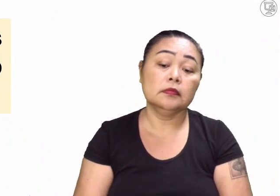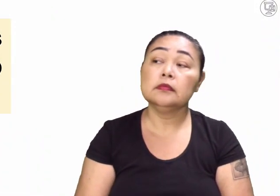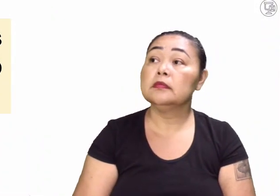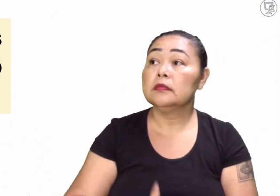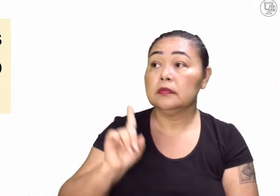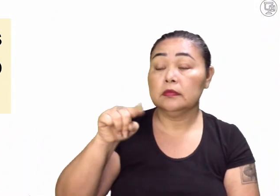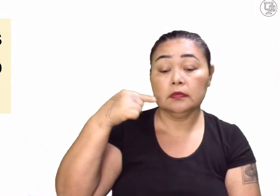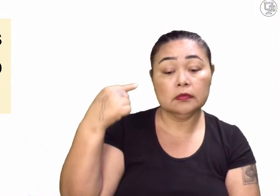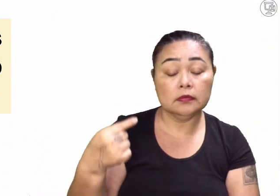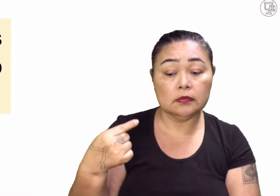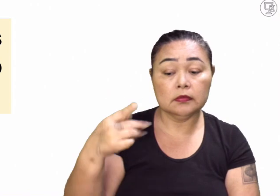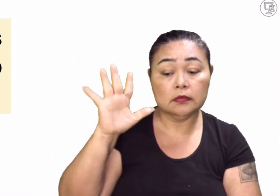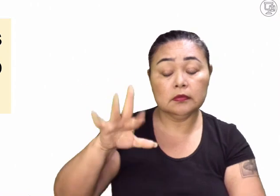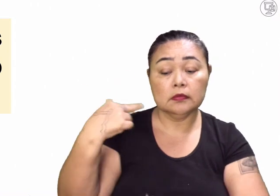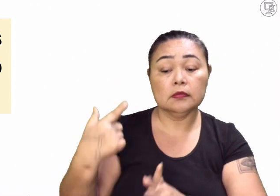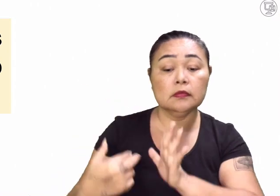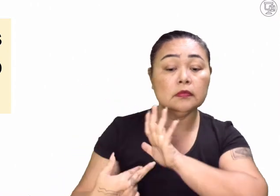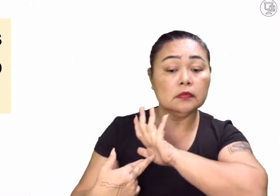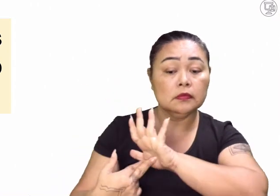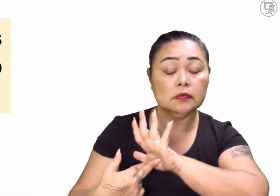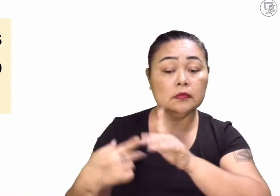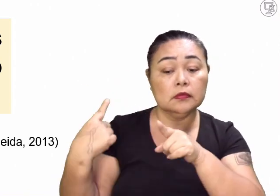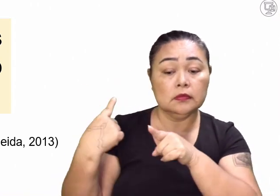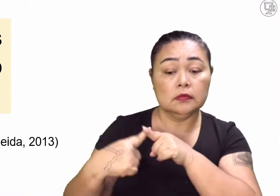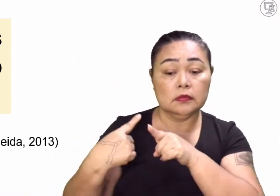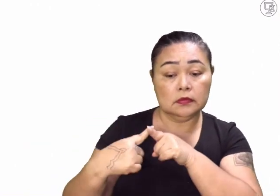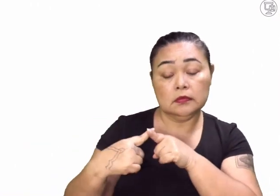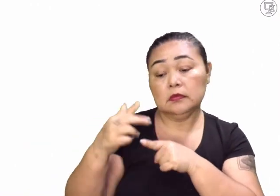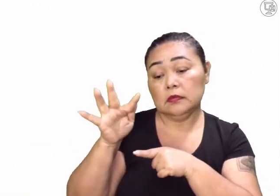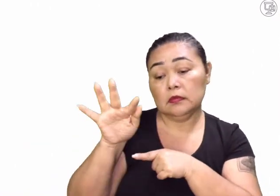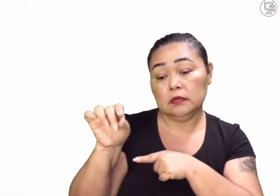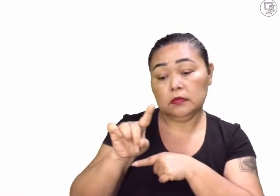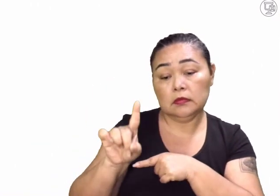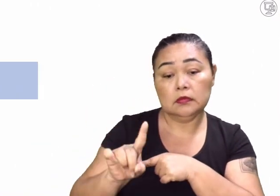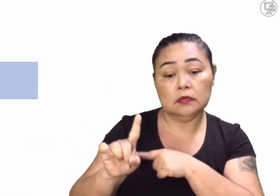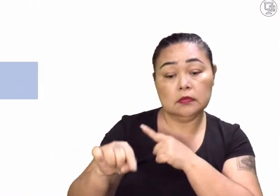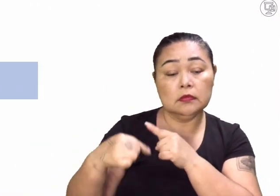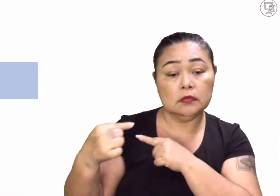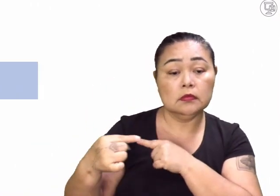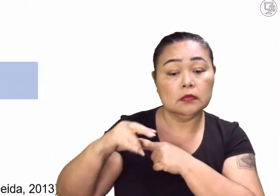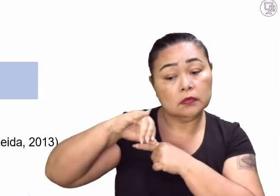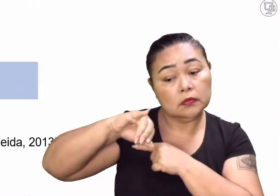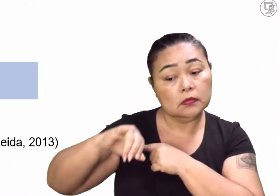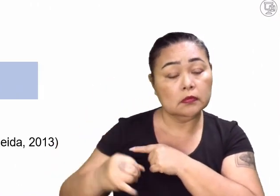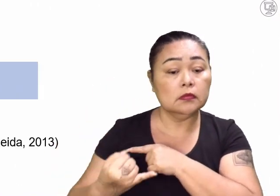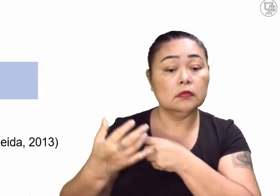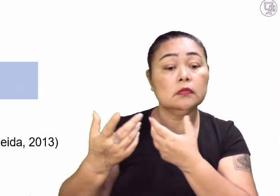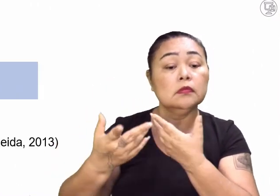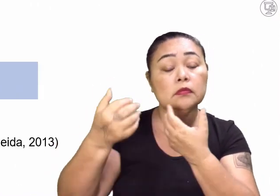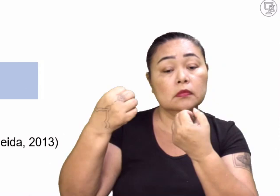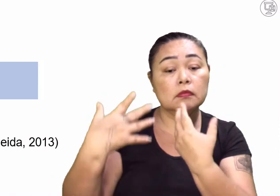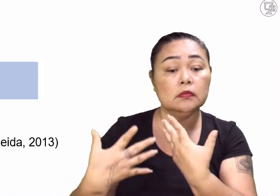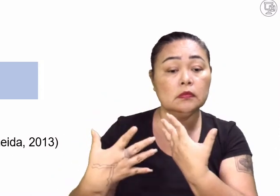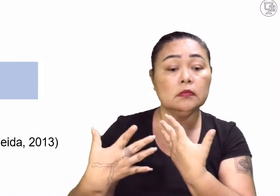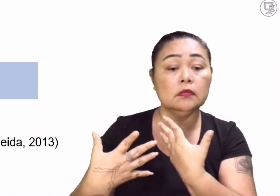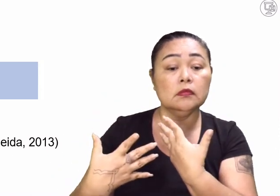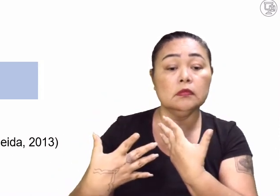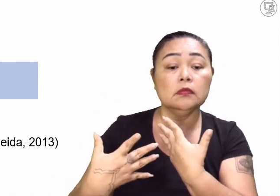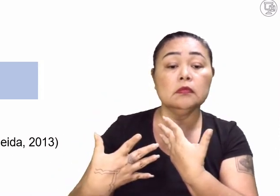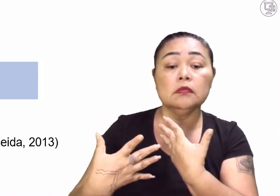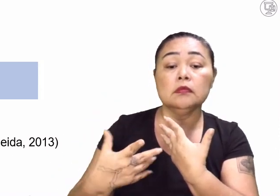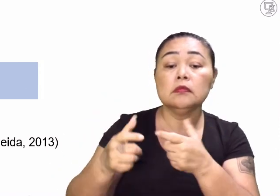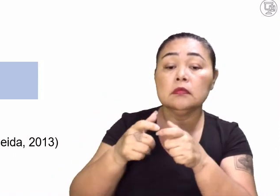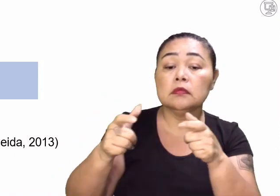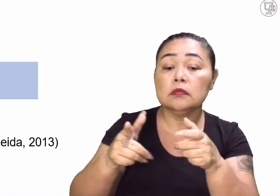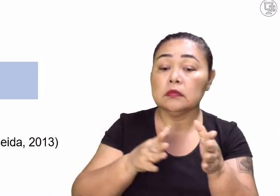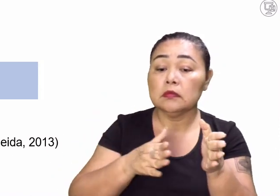Daqui a pouco a gente vai trazer algumas representações. Porque falou logo em foz, aí eu aproveitei para falar para vocês.